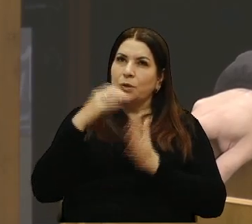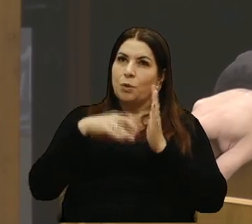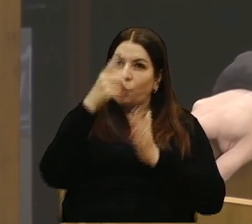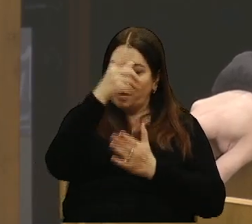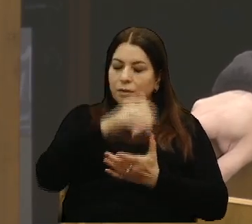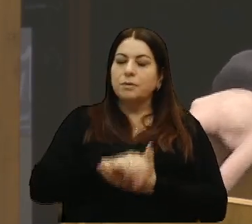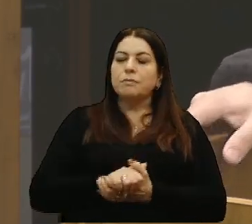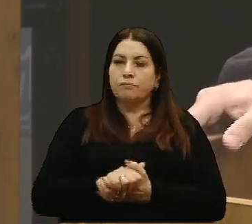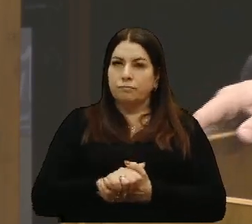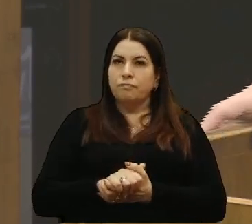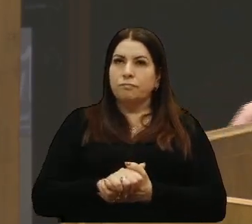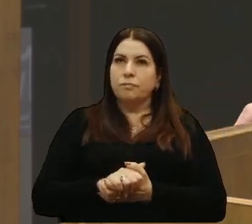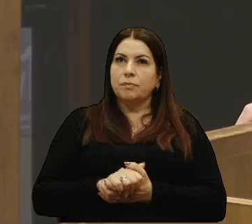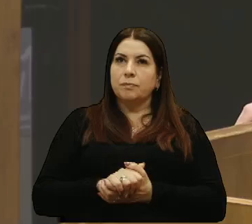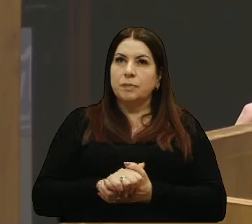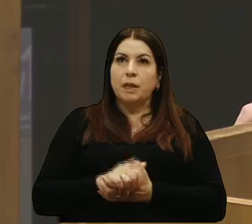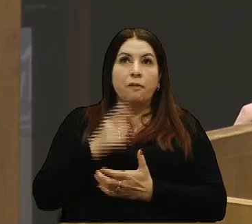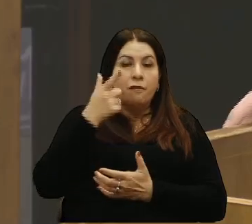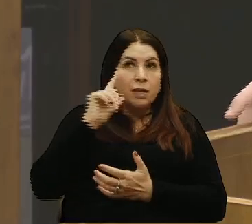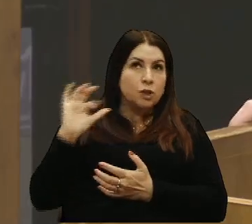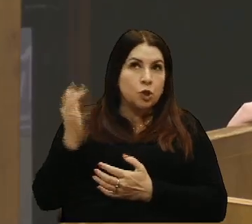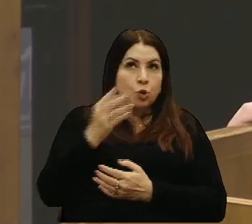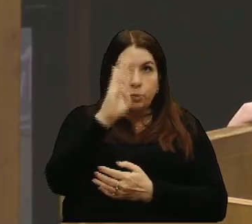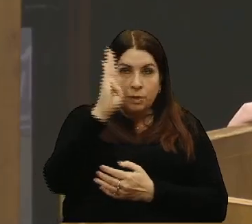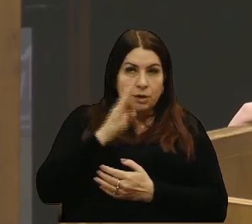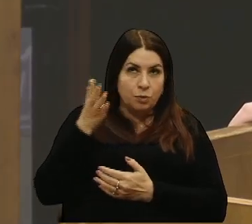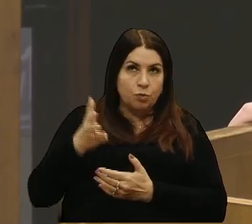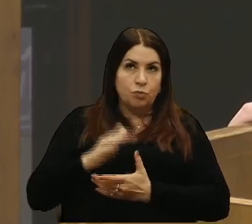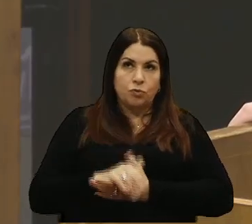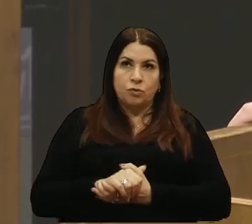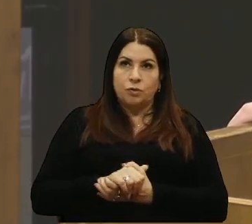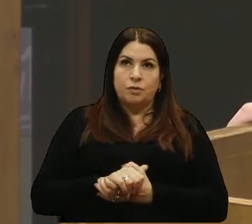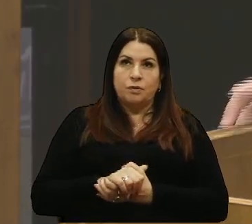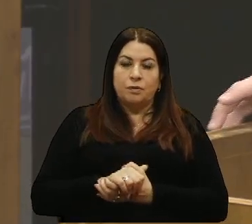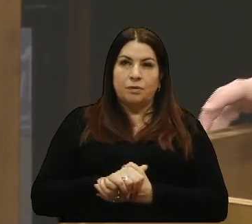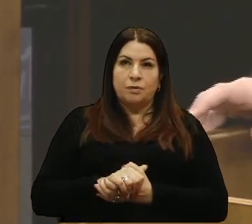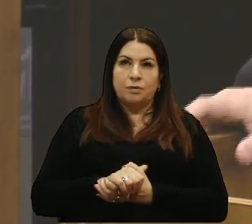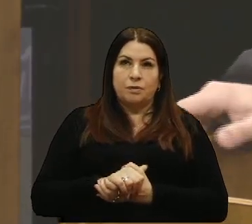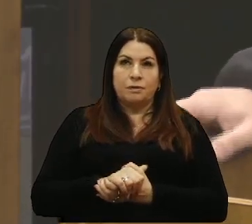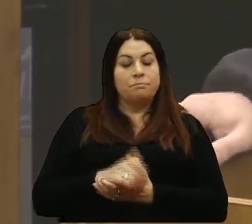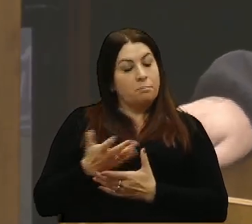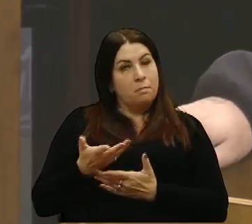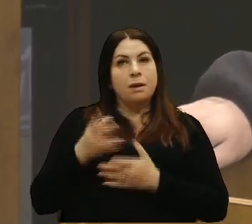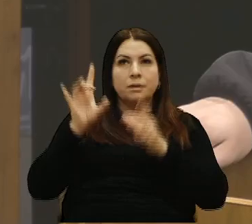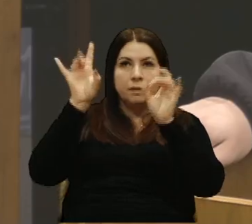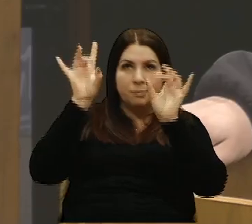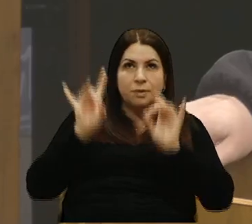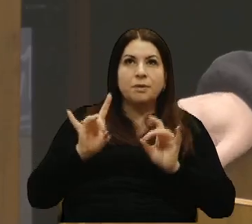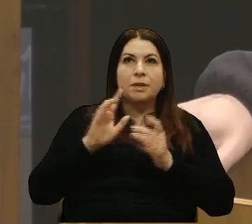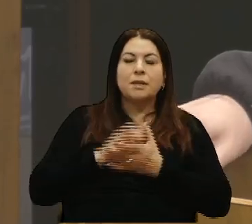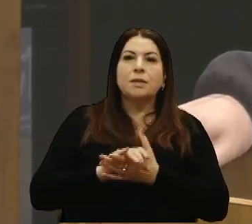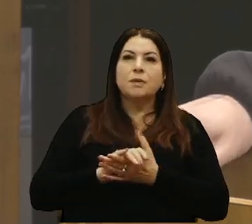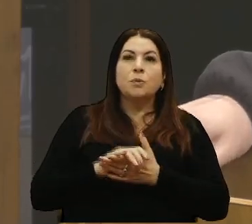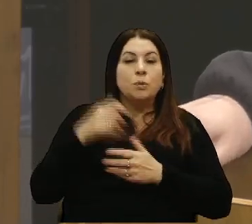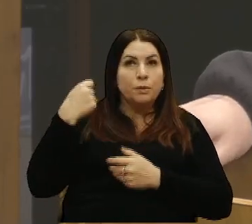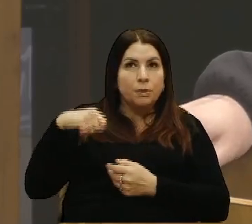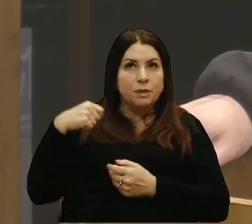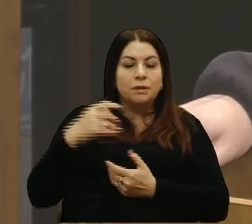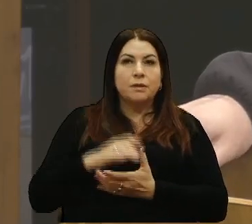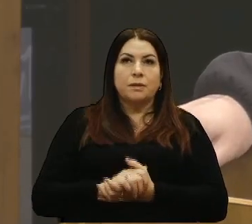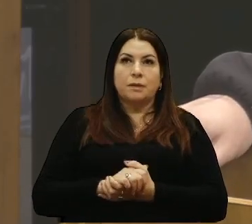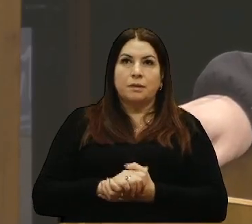Nacional. Vencem todos os brasileiros hoje, mas, em especial, os que